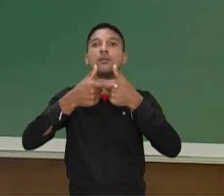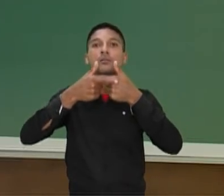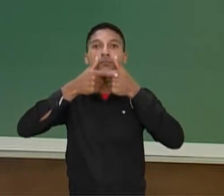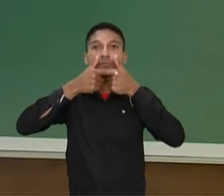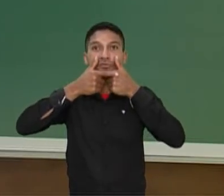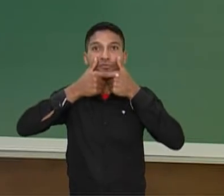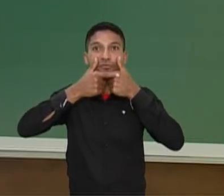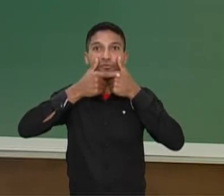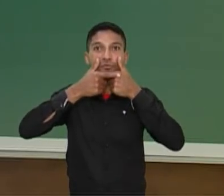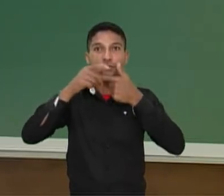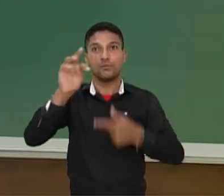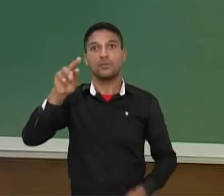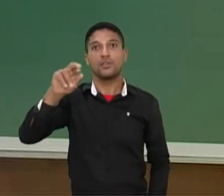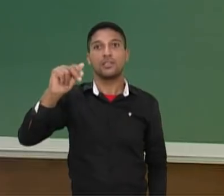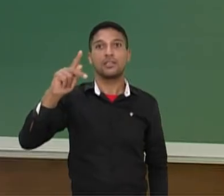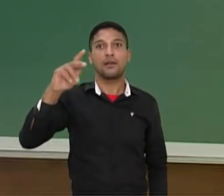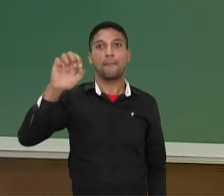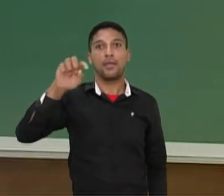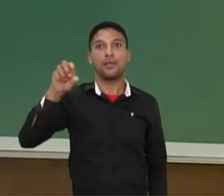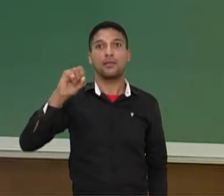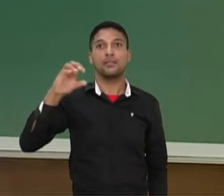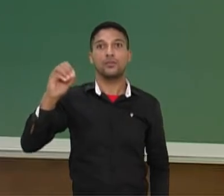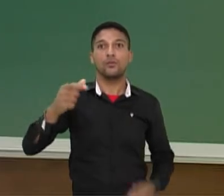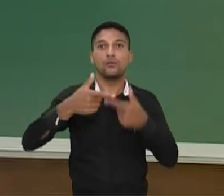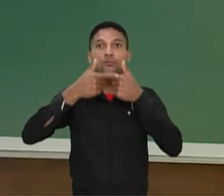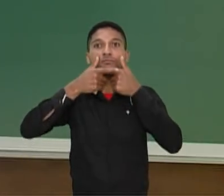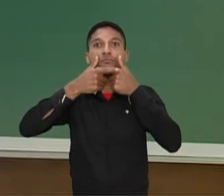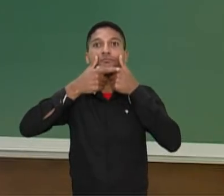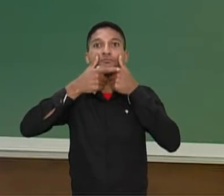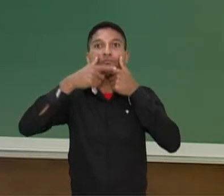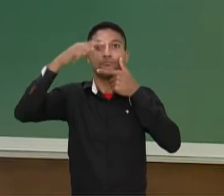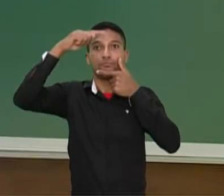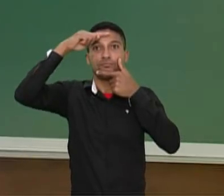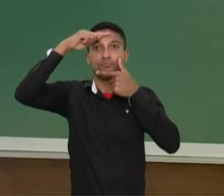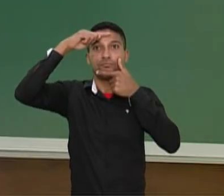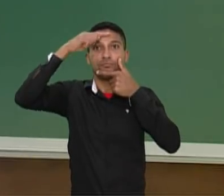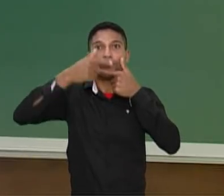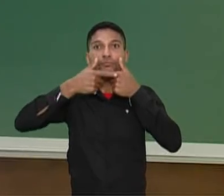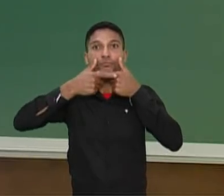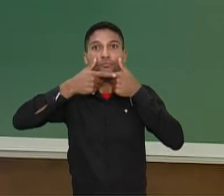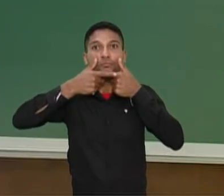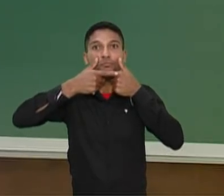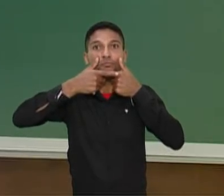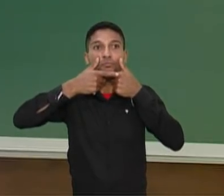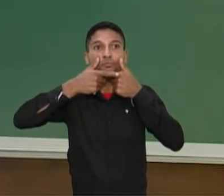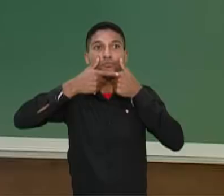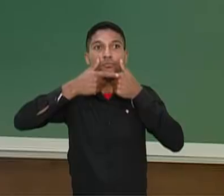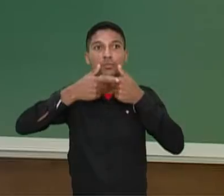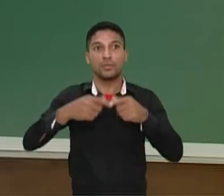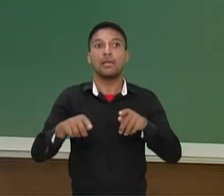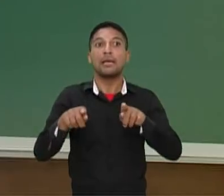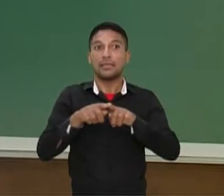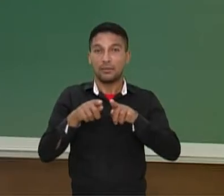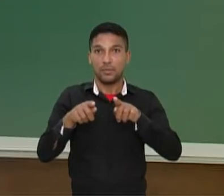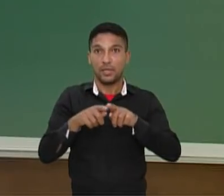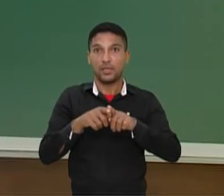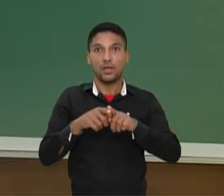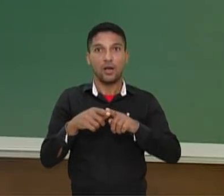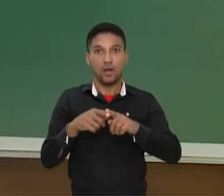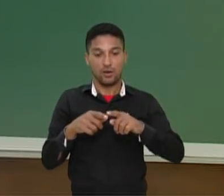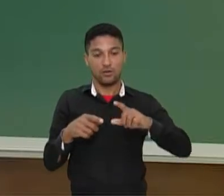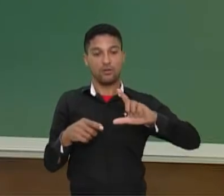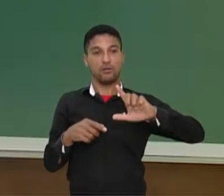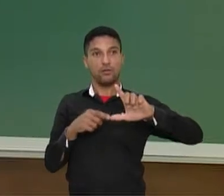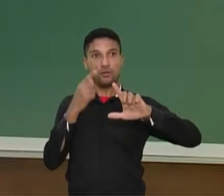eu tenho, é a mesma 12 lá em cima, ó, certo? E tem um trapézio embaixo. Eu tenho